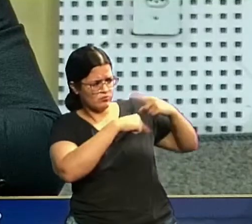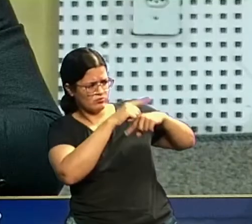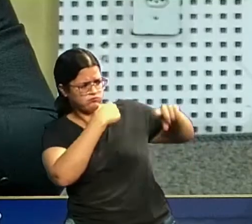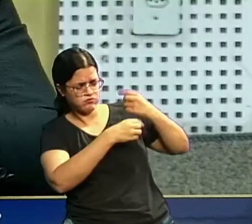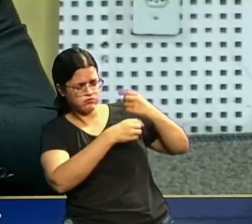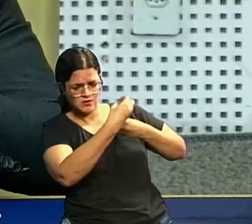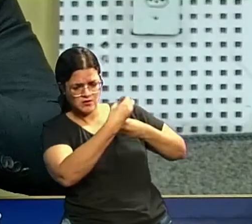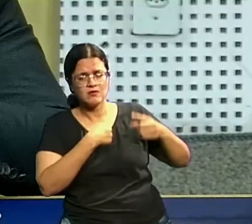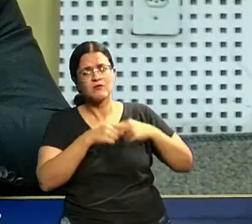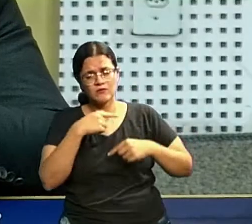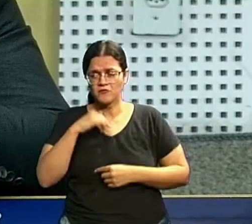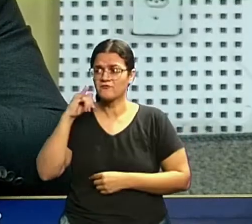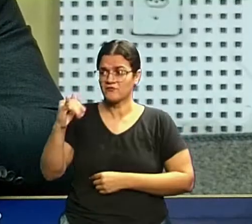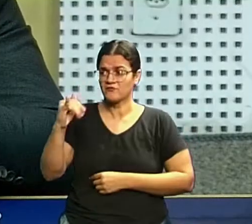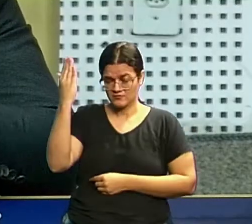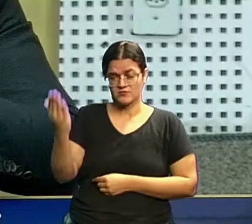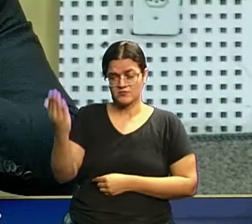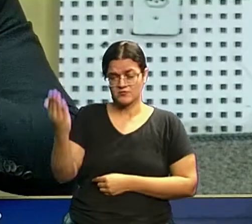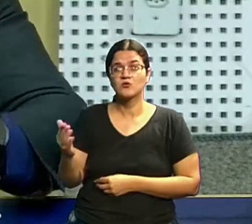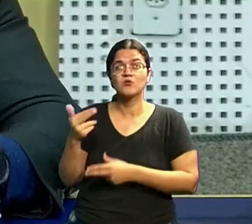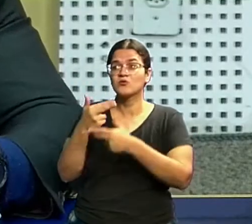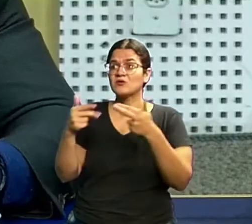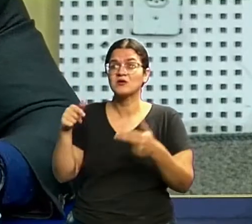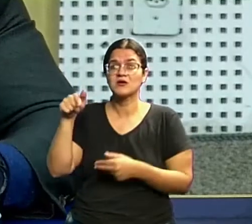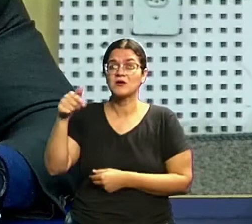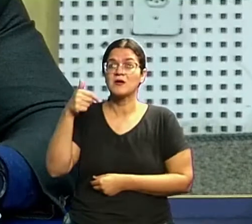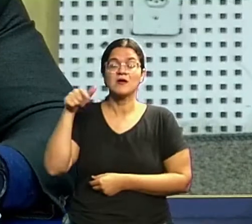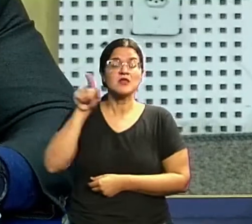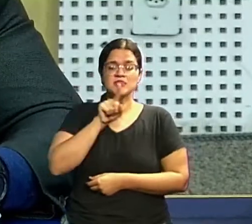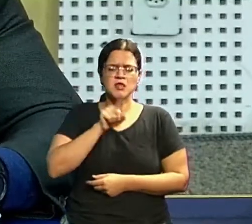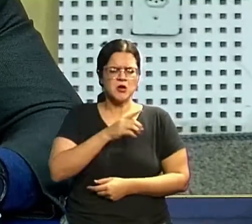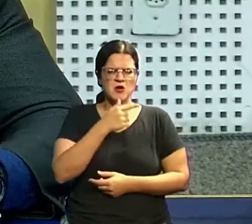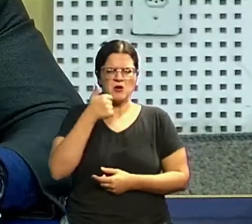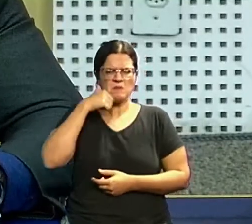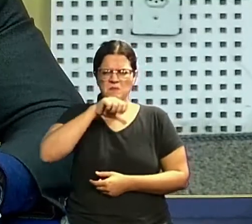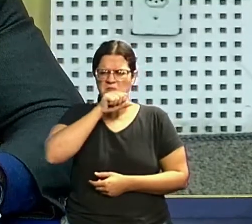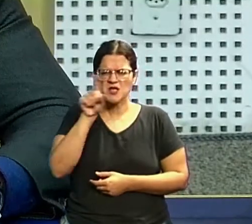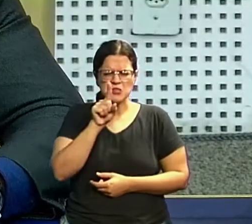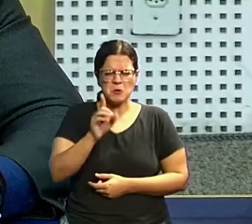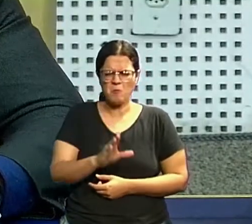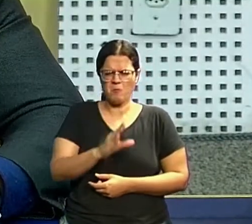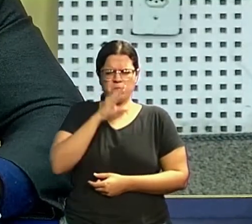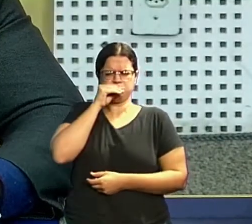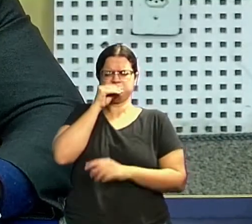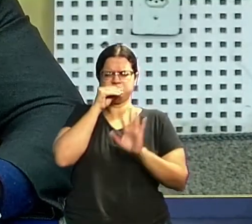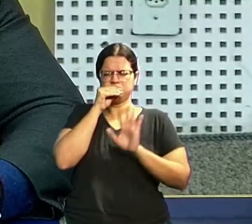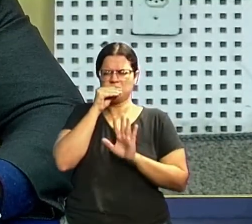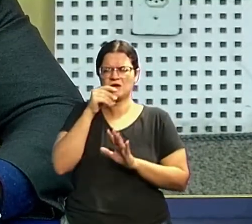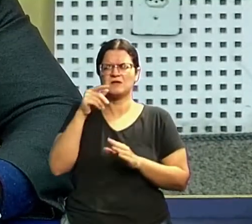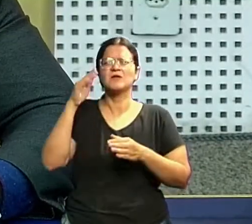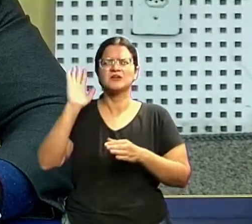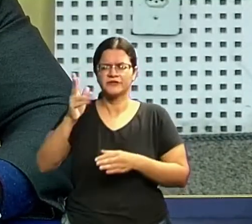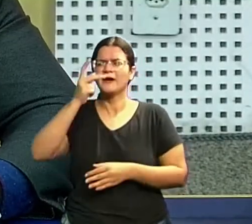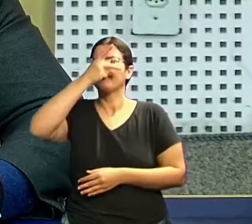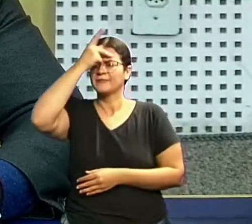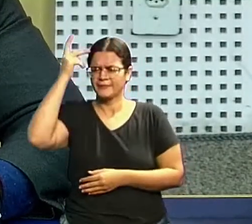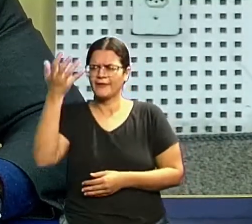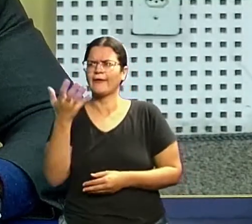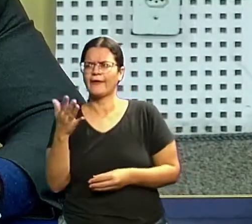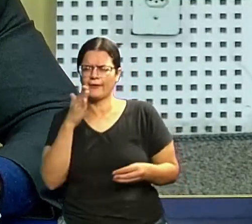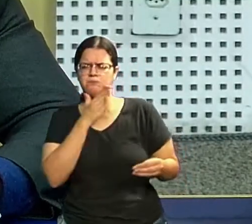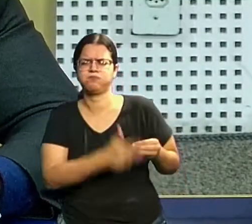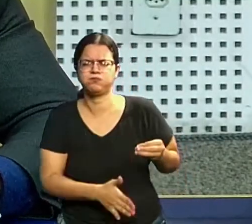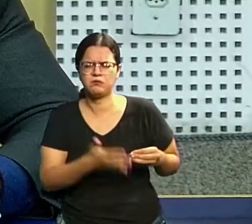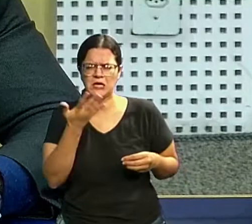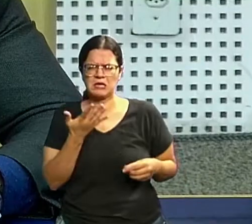nós até hoje, é que o fruto da minha mãe não se calar, que tentaram cercear a voz da minha mãe,